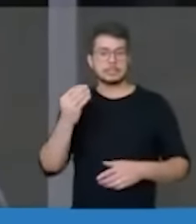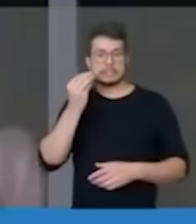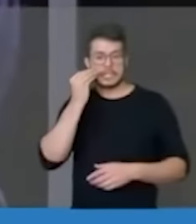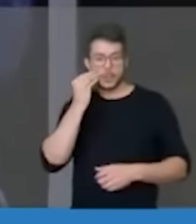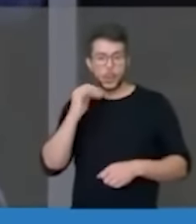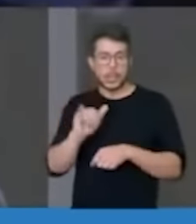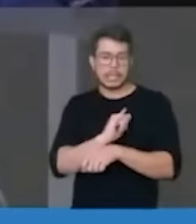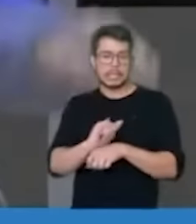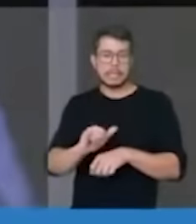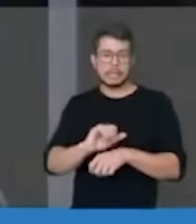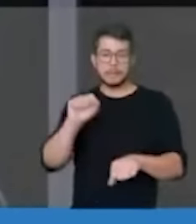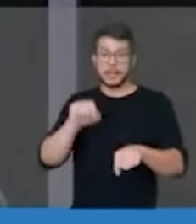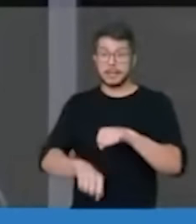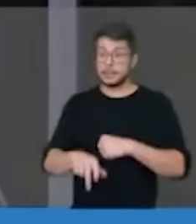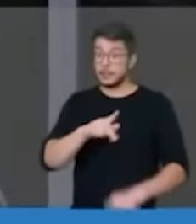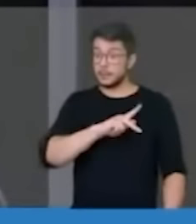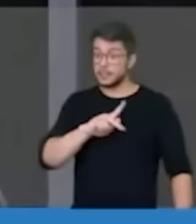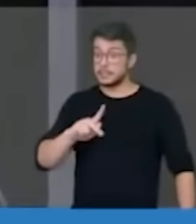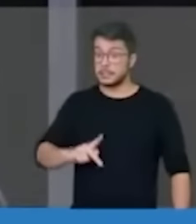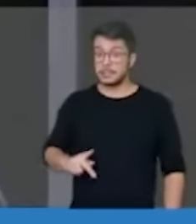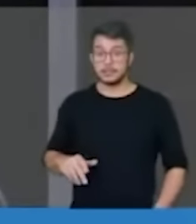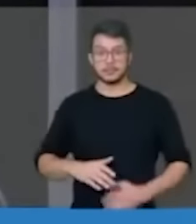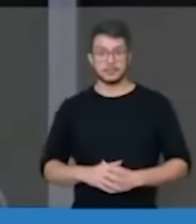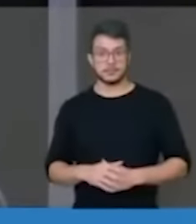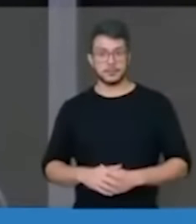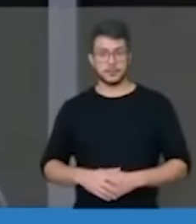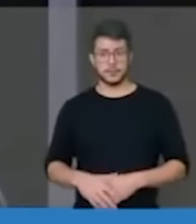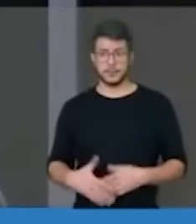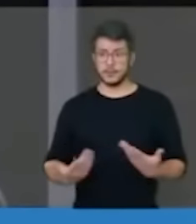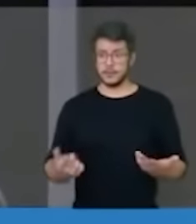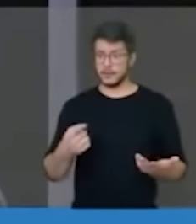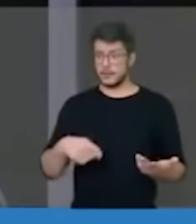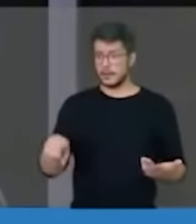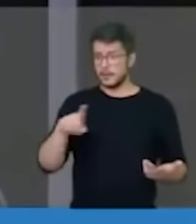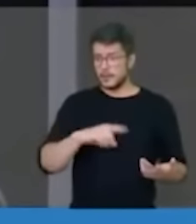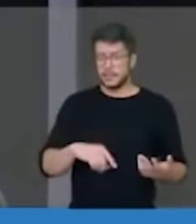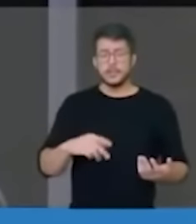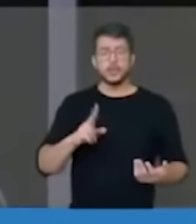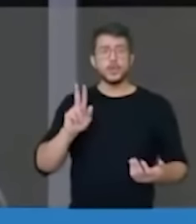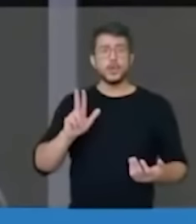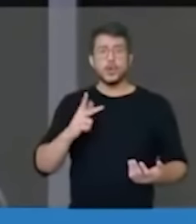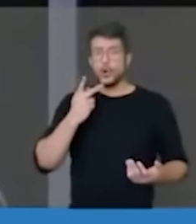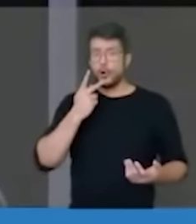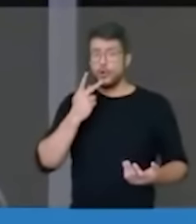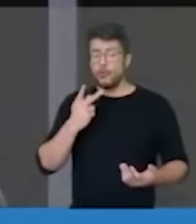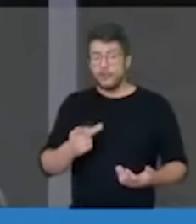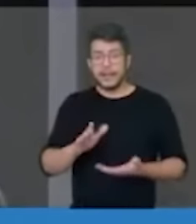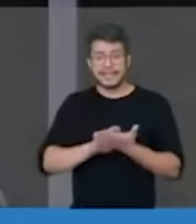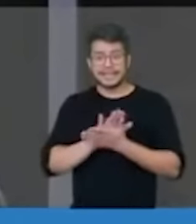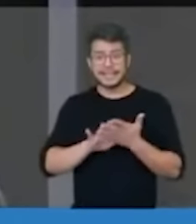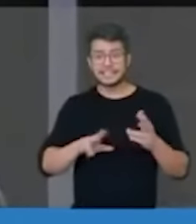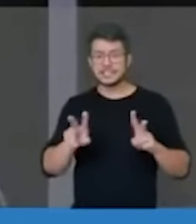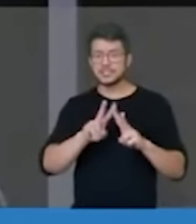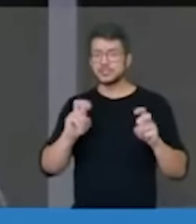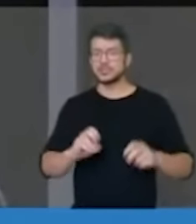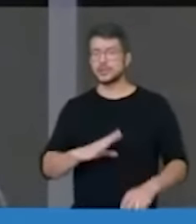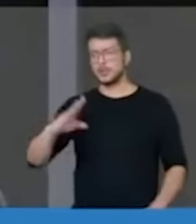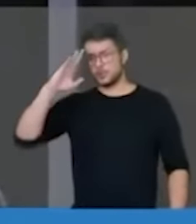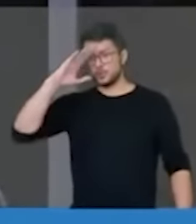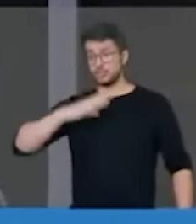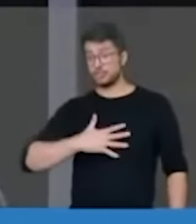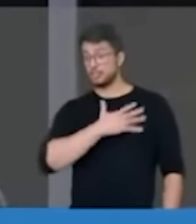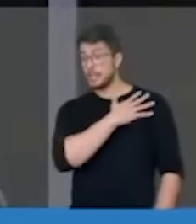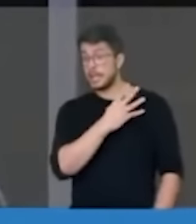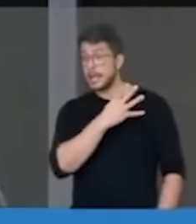República. Por que que vocês não condenam esses generais que estavam lá e tem áudio deles dizendo que iam fazer isso? Quem